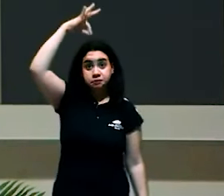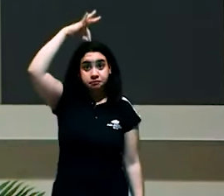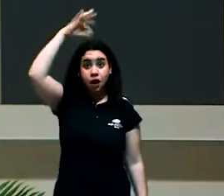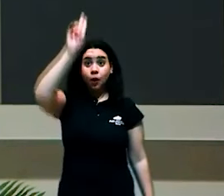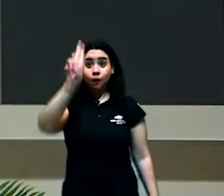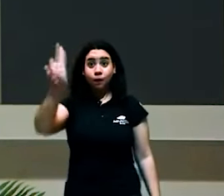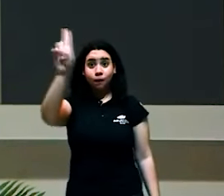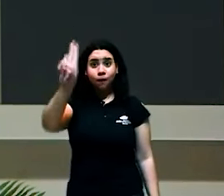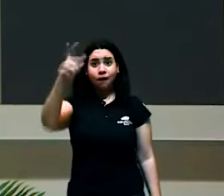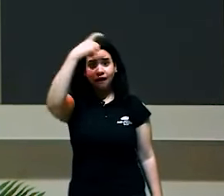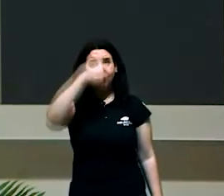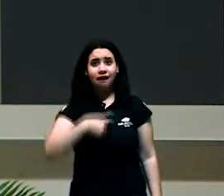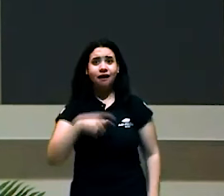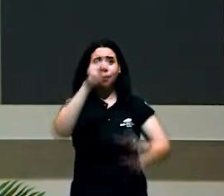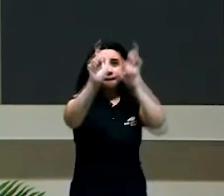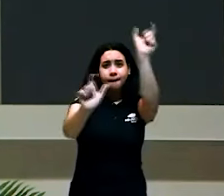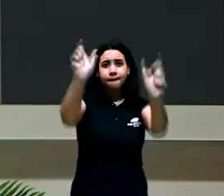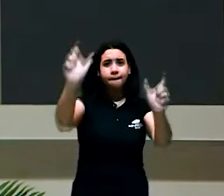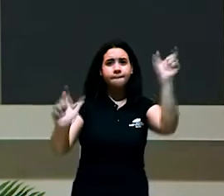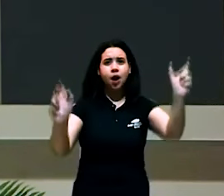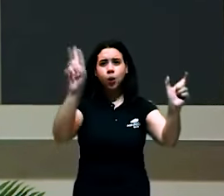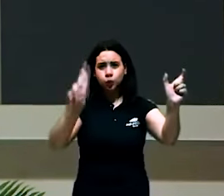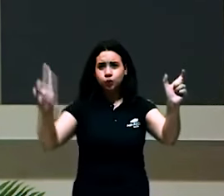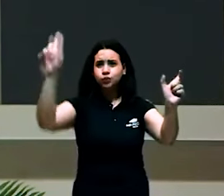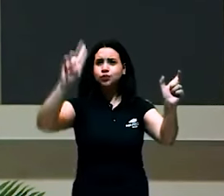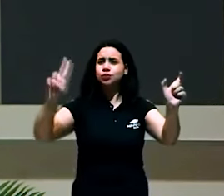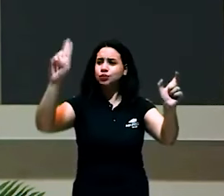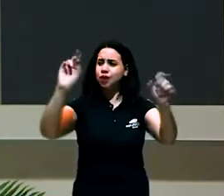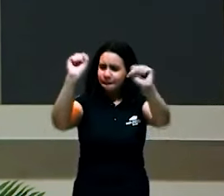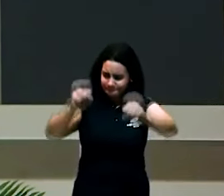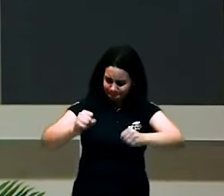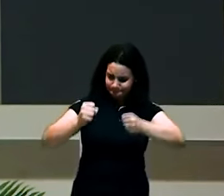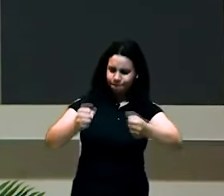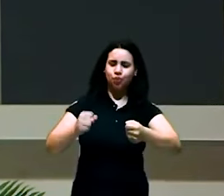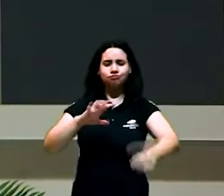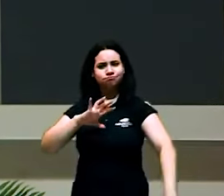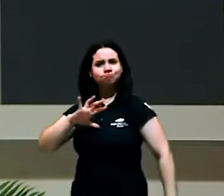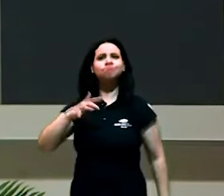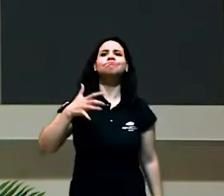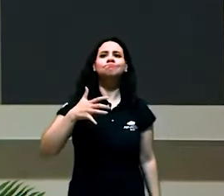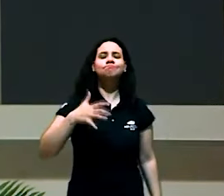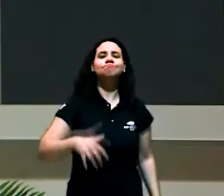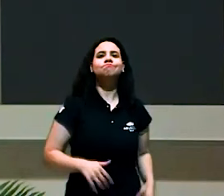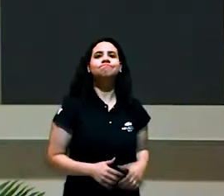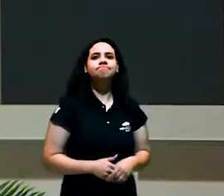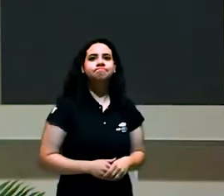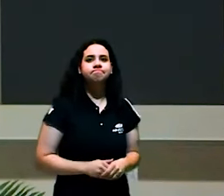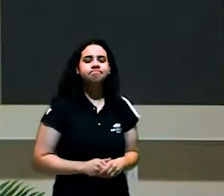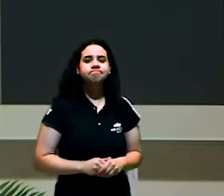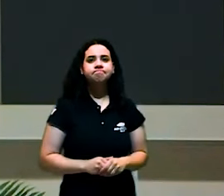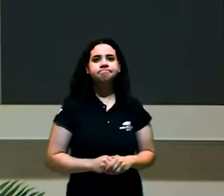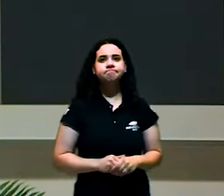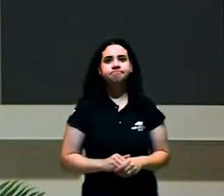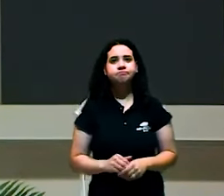Porque o Espírito Santo te vai usar com poder e autoridade. Eu, quando tive a experiência do Espírito Santo, foi na